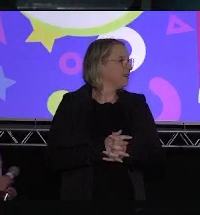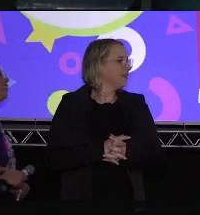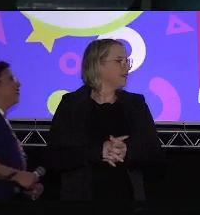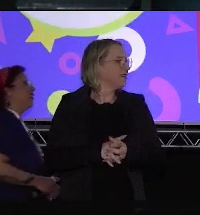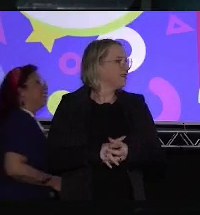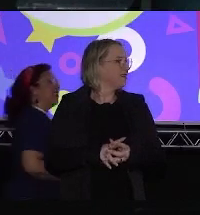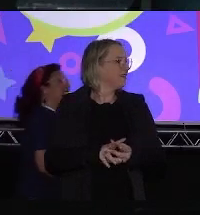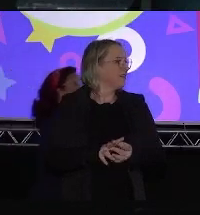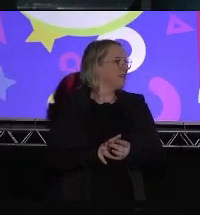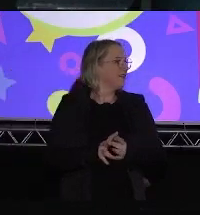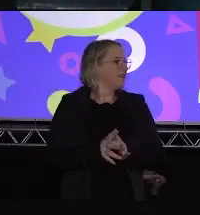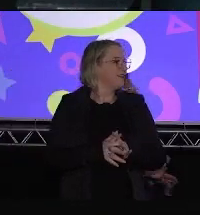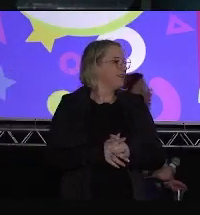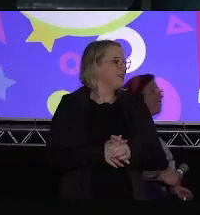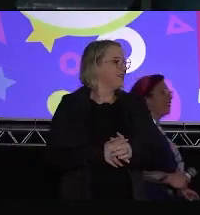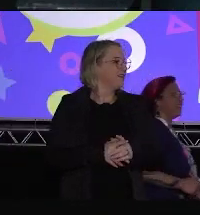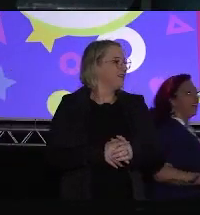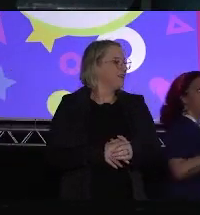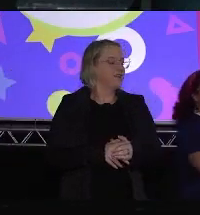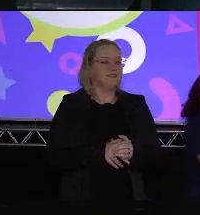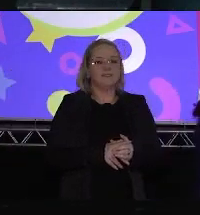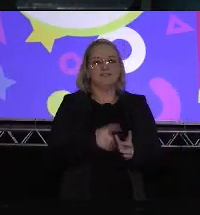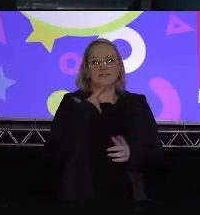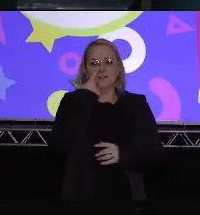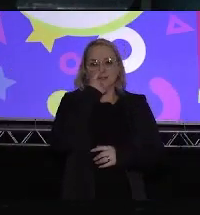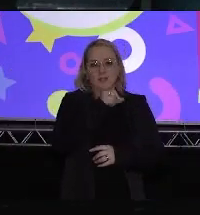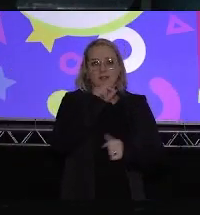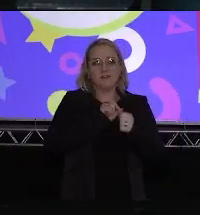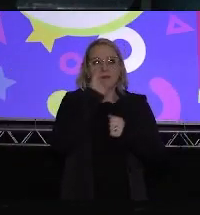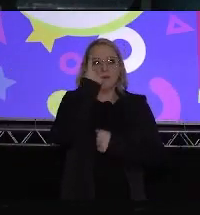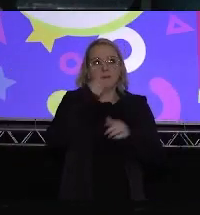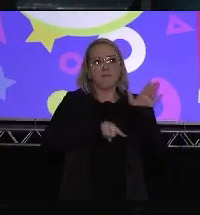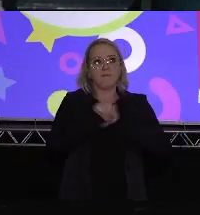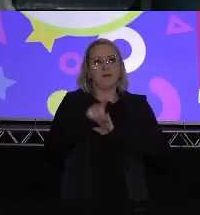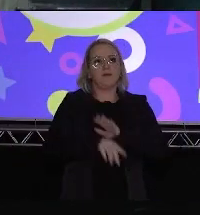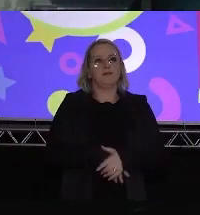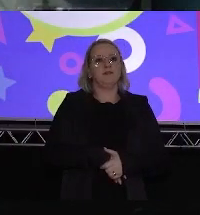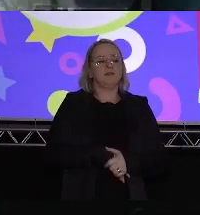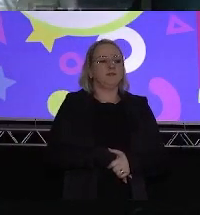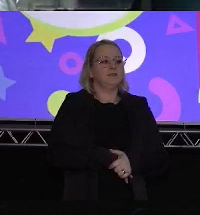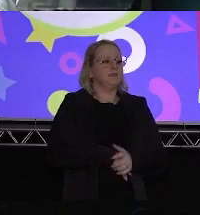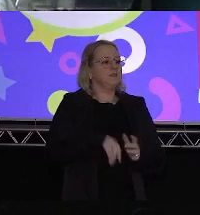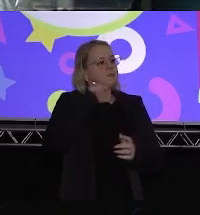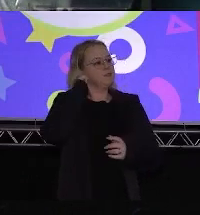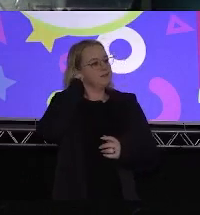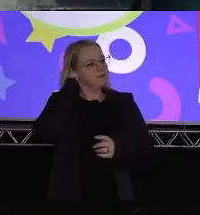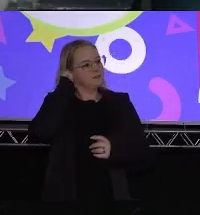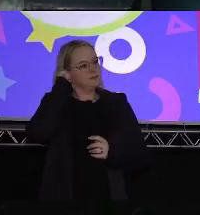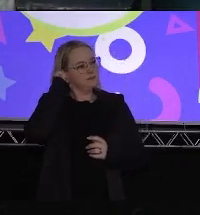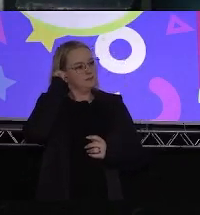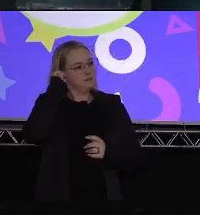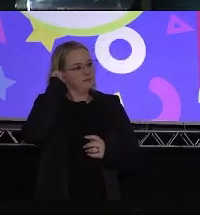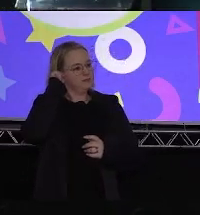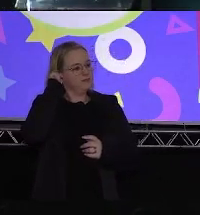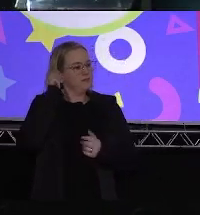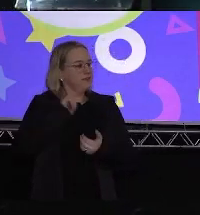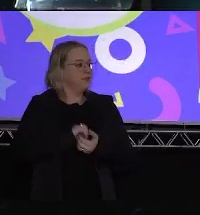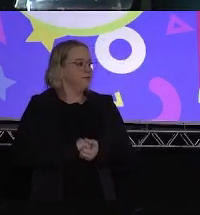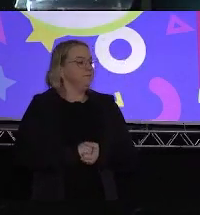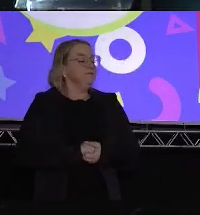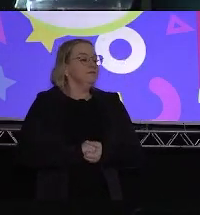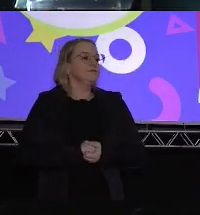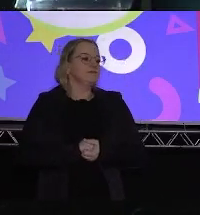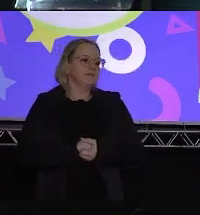A gente consegue fazer uma pergunta. Uma pergunta. Quem? Não? Então, você